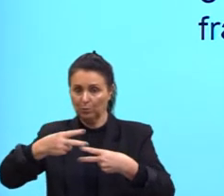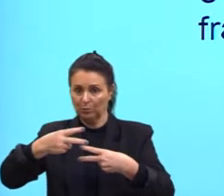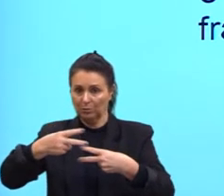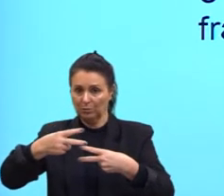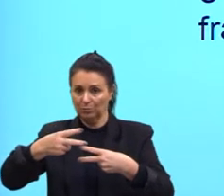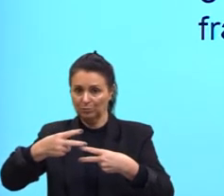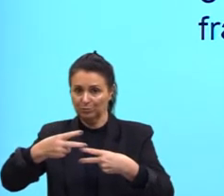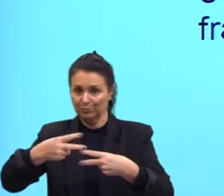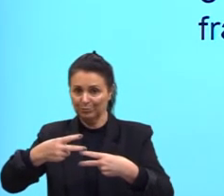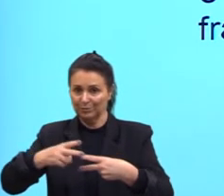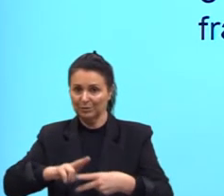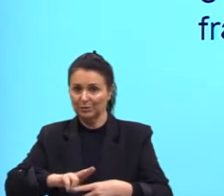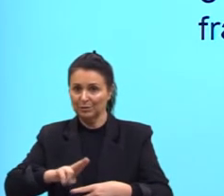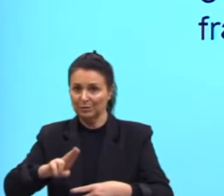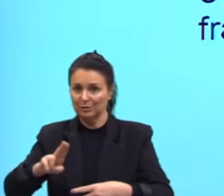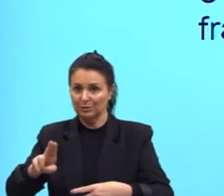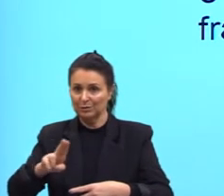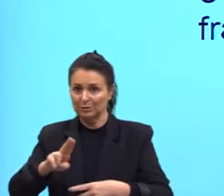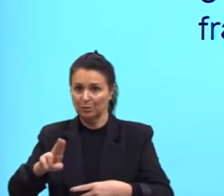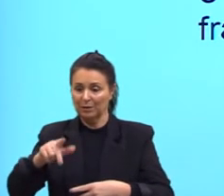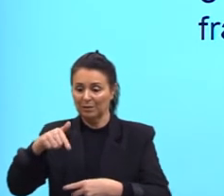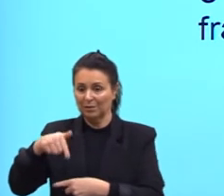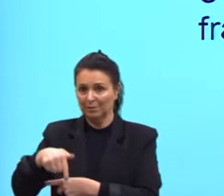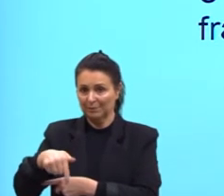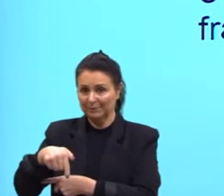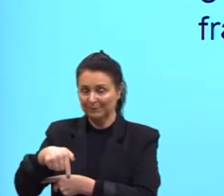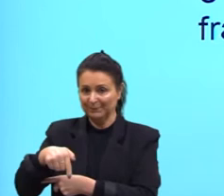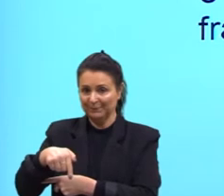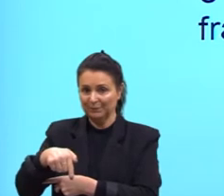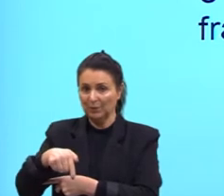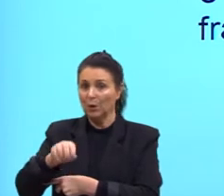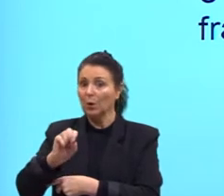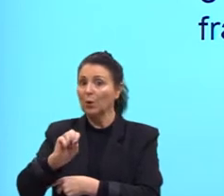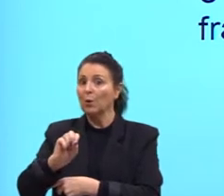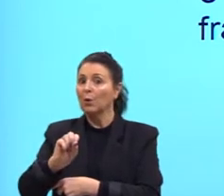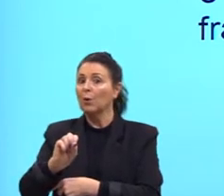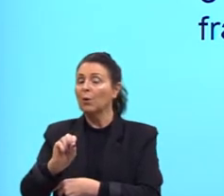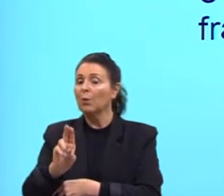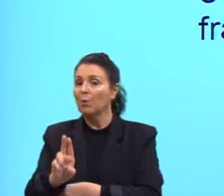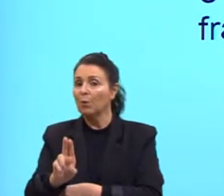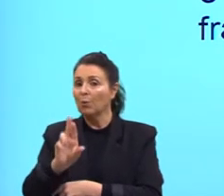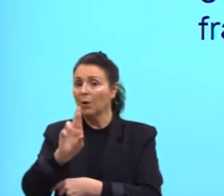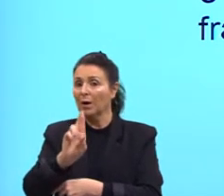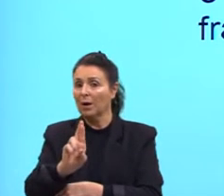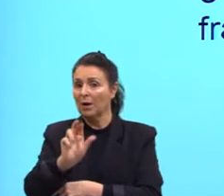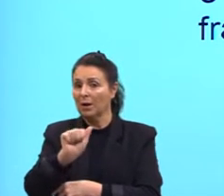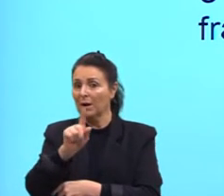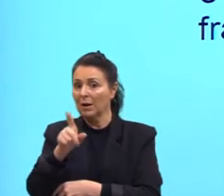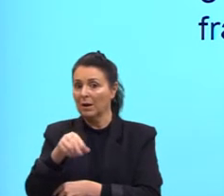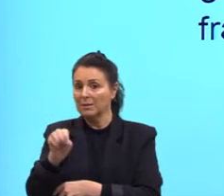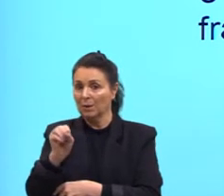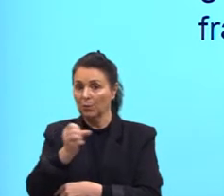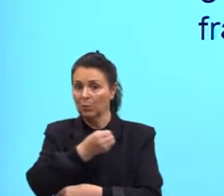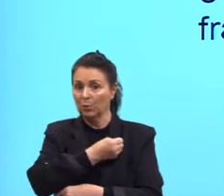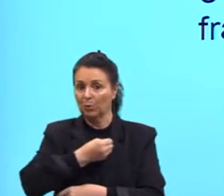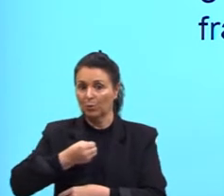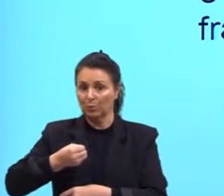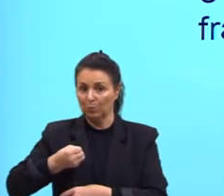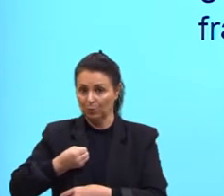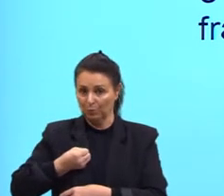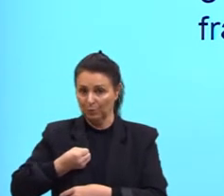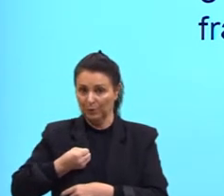aqui ele é chamado então de que ou a razão entre um número e outro é sempre